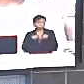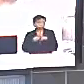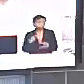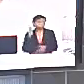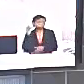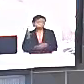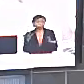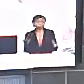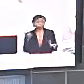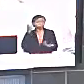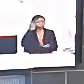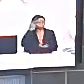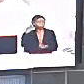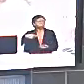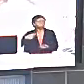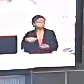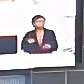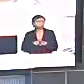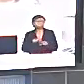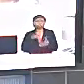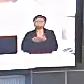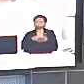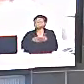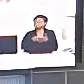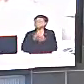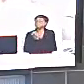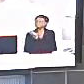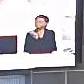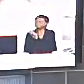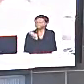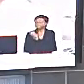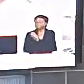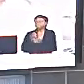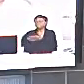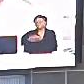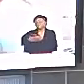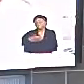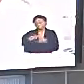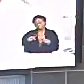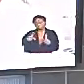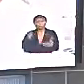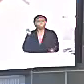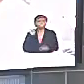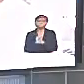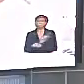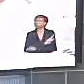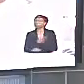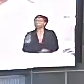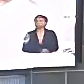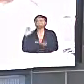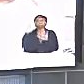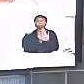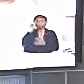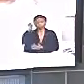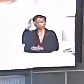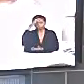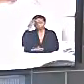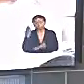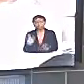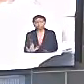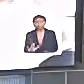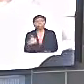viemos mesmo e nós vamos brigar e lutar eu luto muitos anos por isso e nós vamos lutar não vamos parar se Deus quiser e vamos conseguir